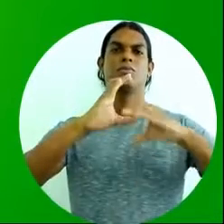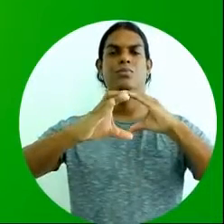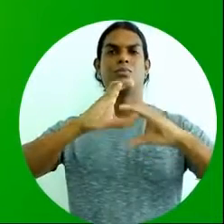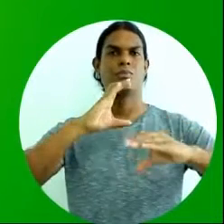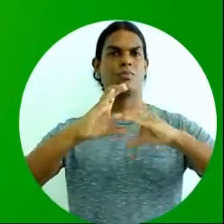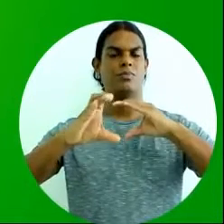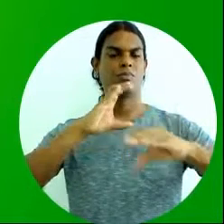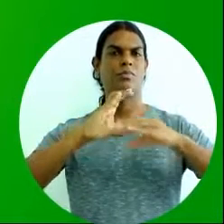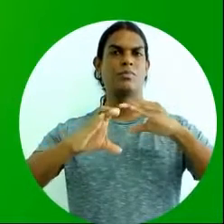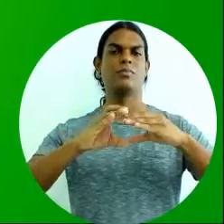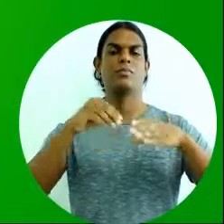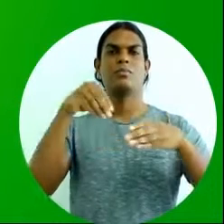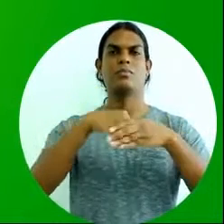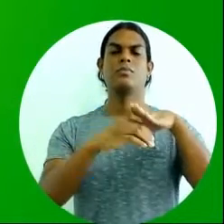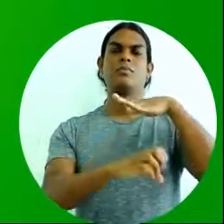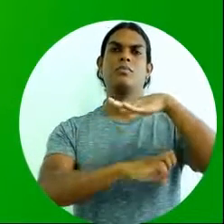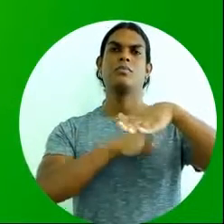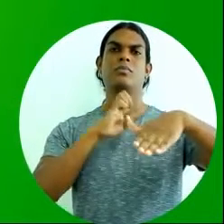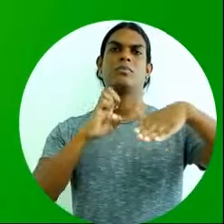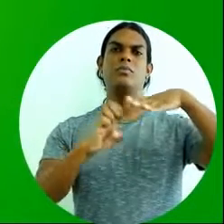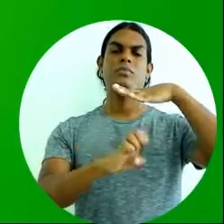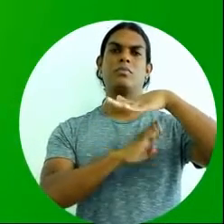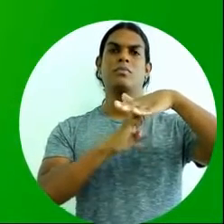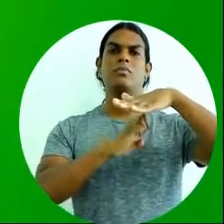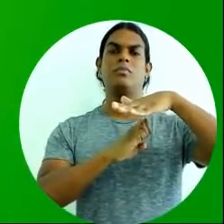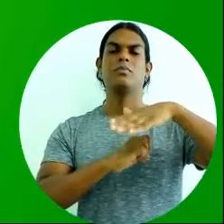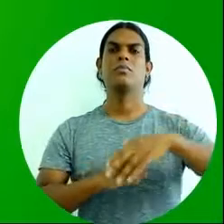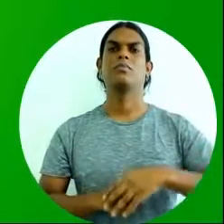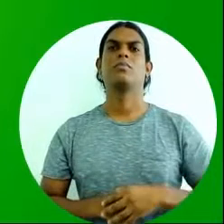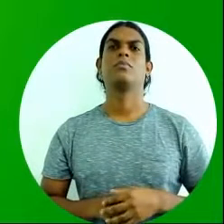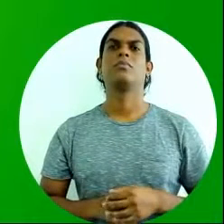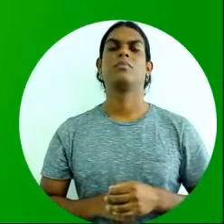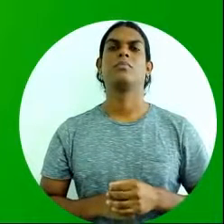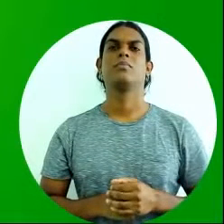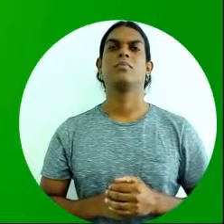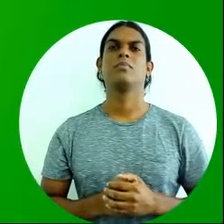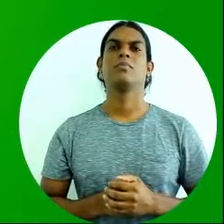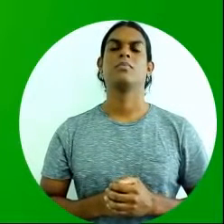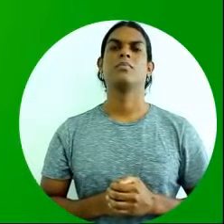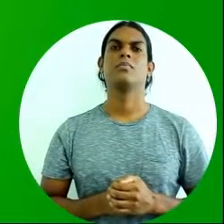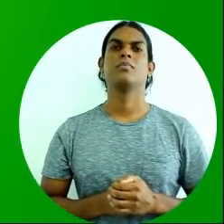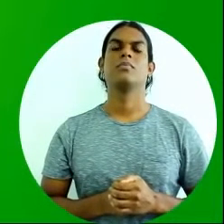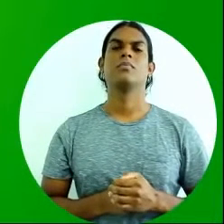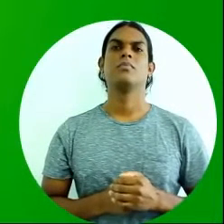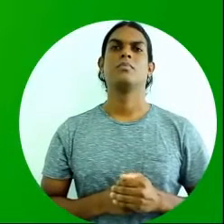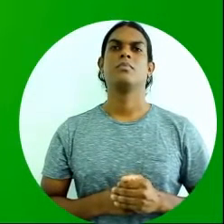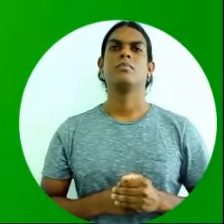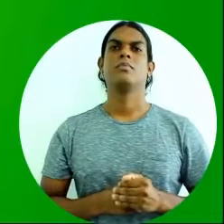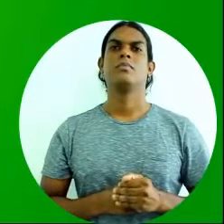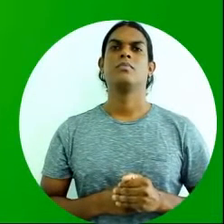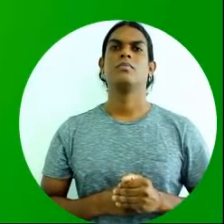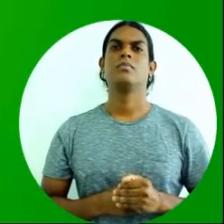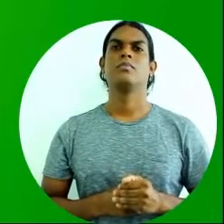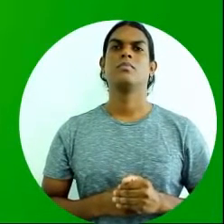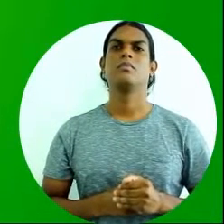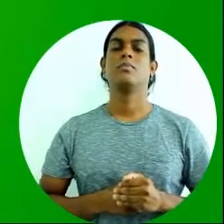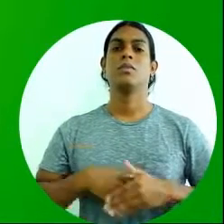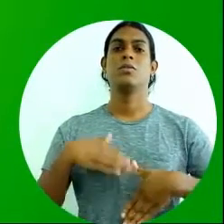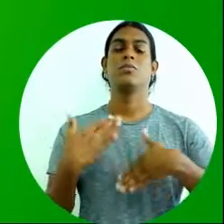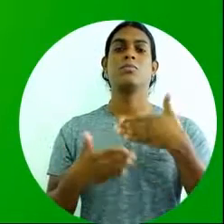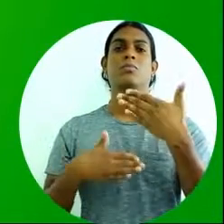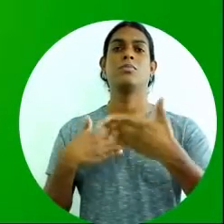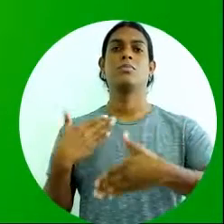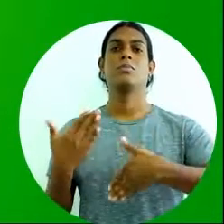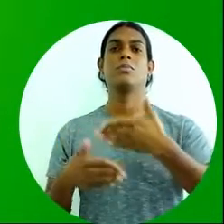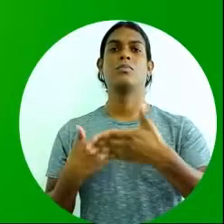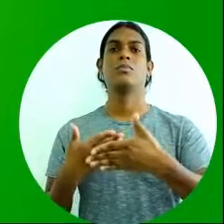relacionamento entre os colaboradores e entre os colaboradores e a empresa. Melhora também o